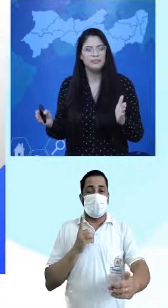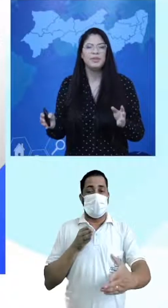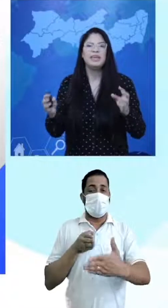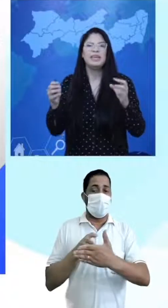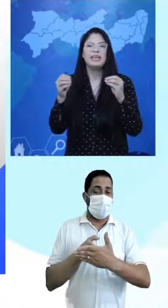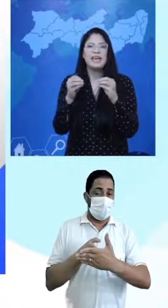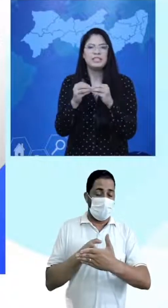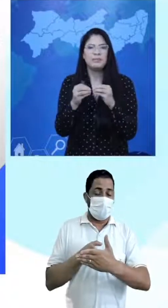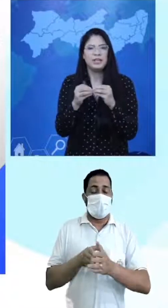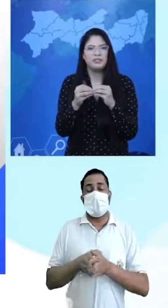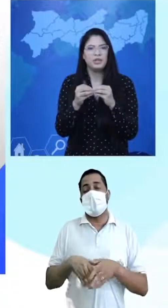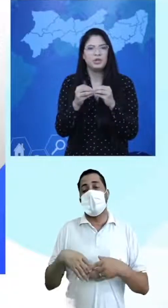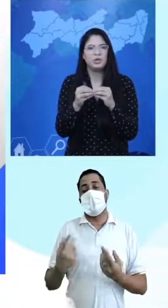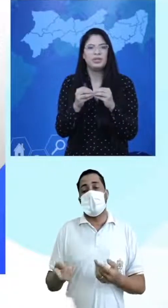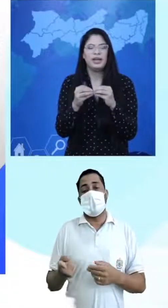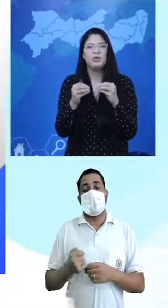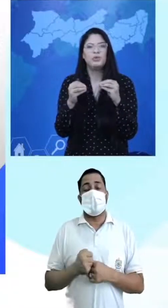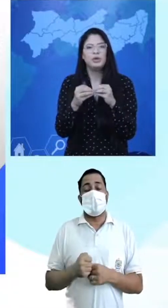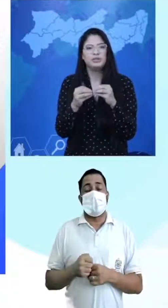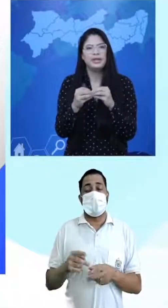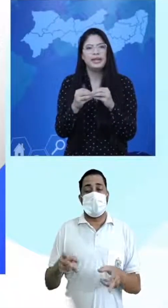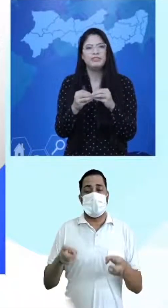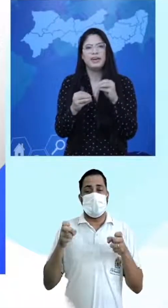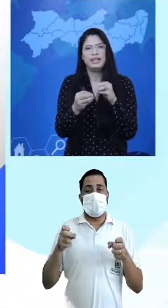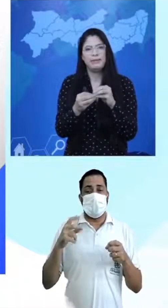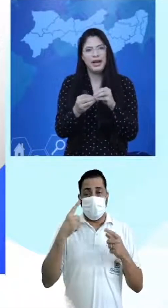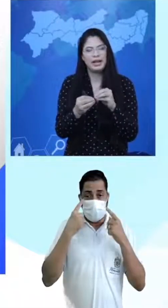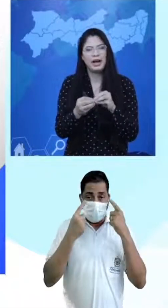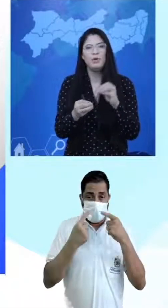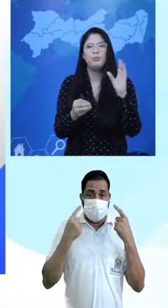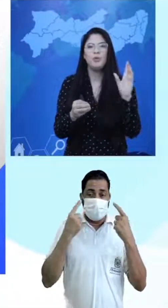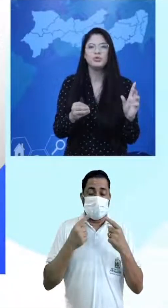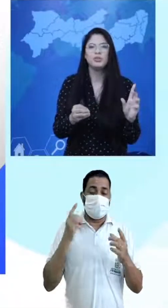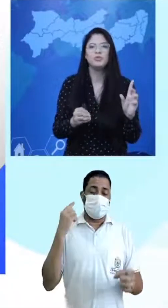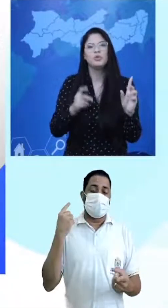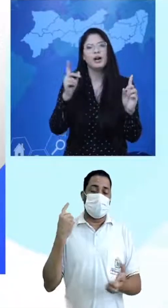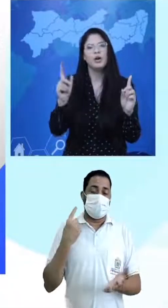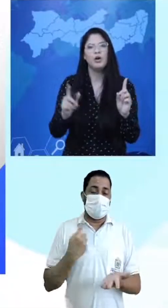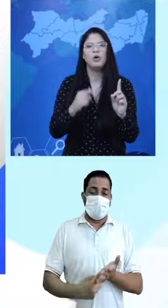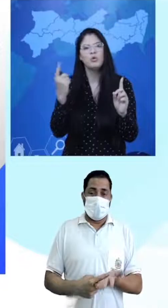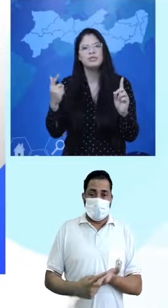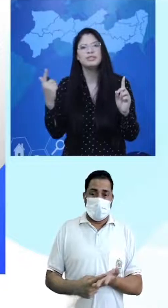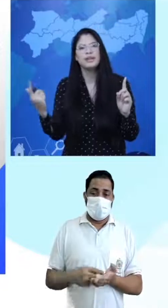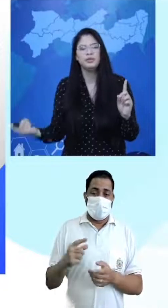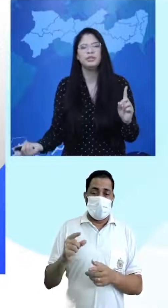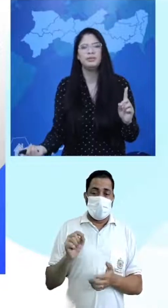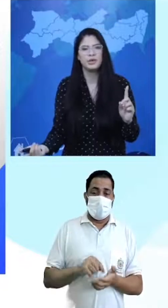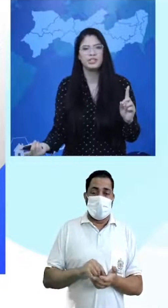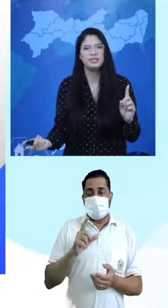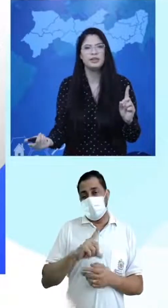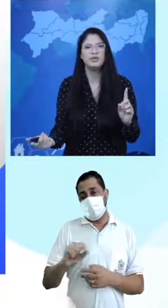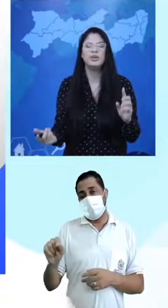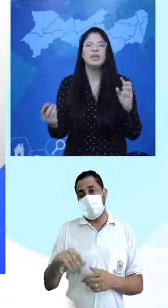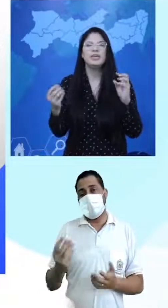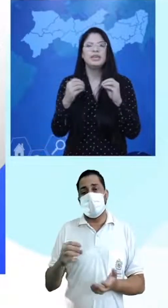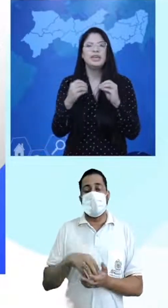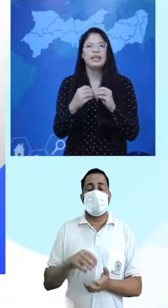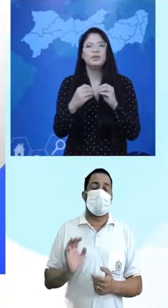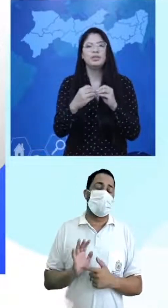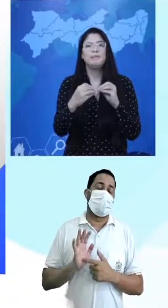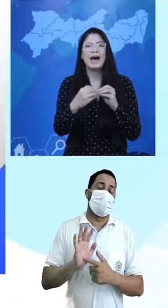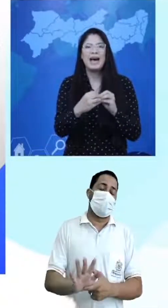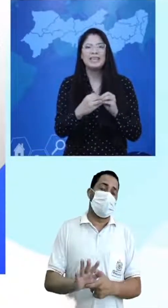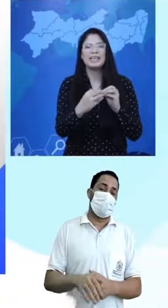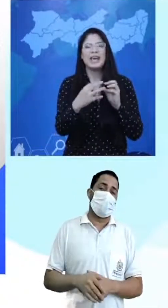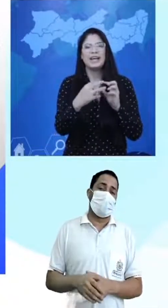finita e esse observador, né, o olho dele vai demarcar o ponto de fuga ou o centro de projeção, que é de